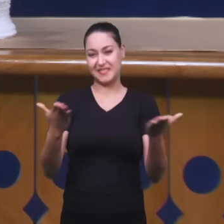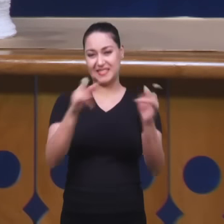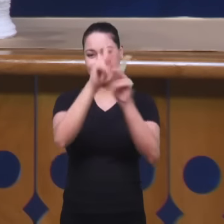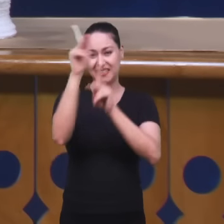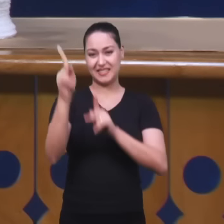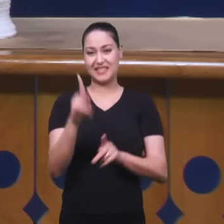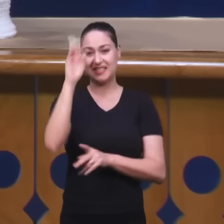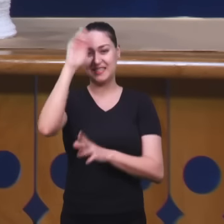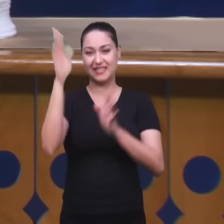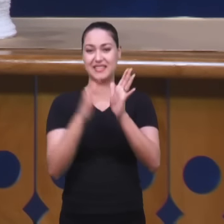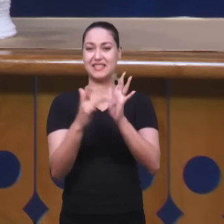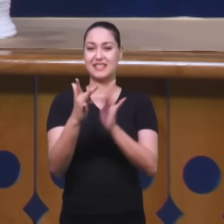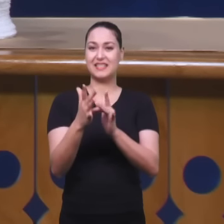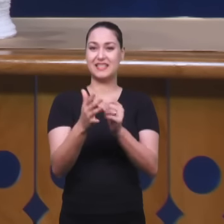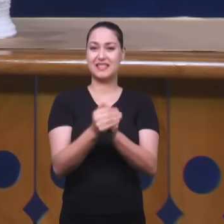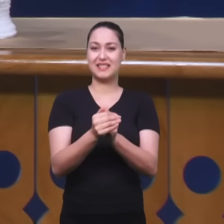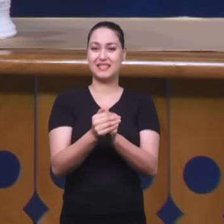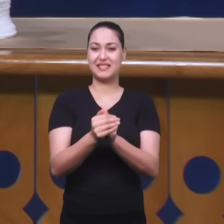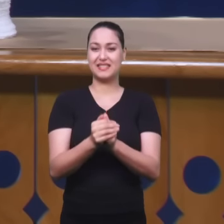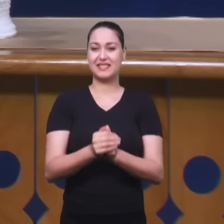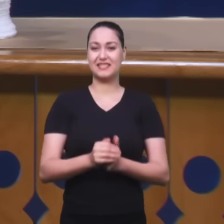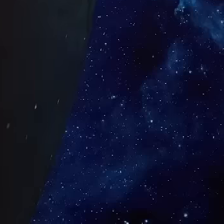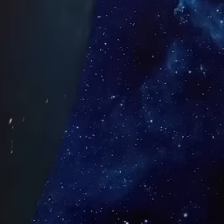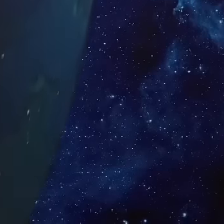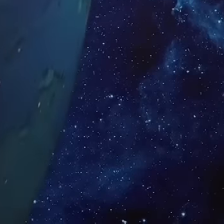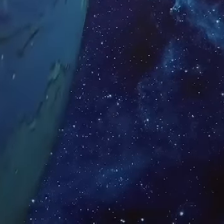a todos A paz do Senhor Jesus